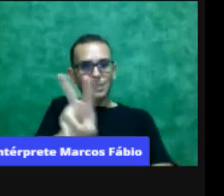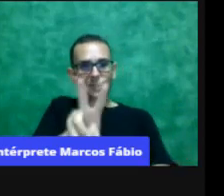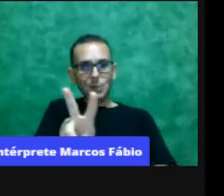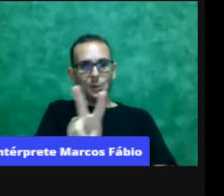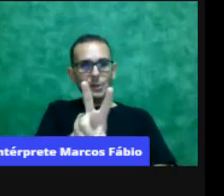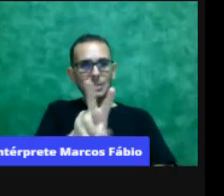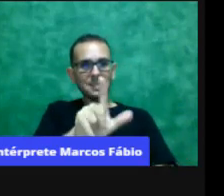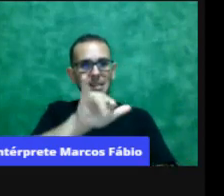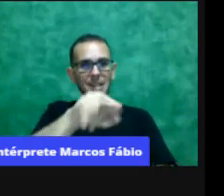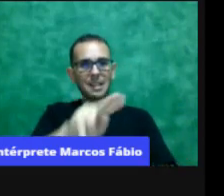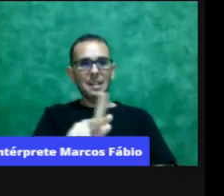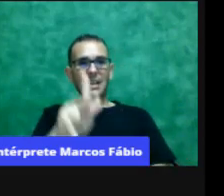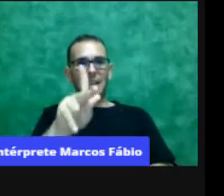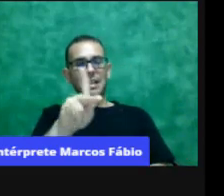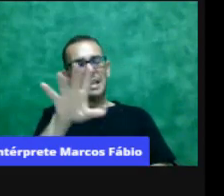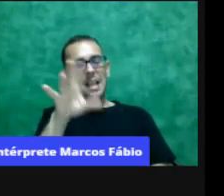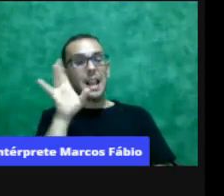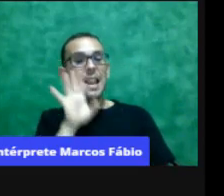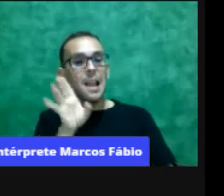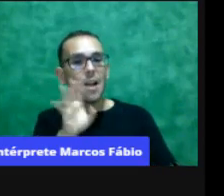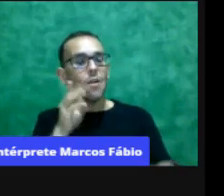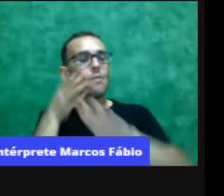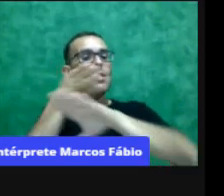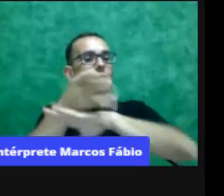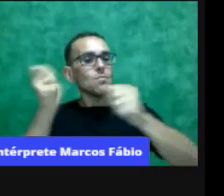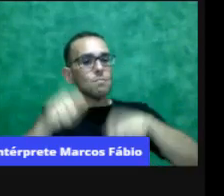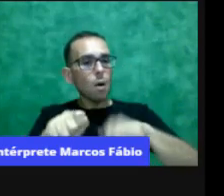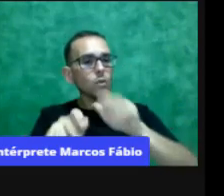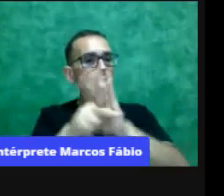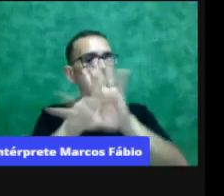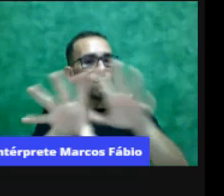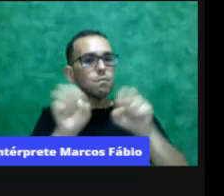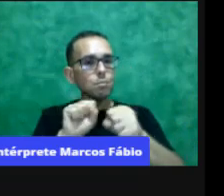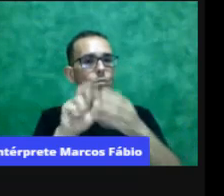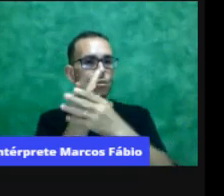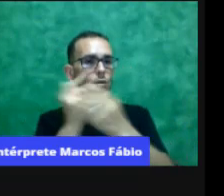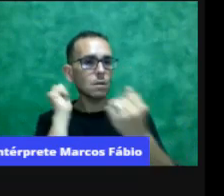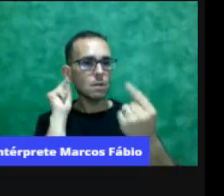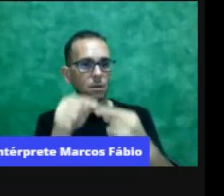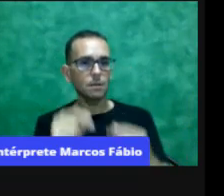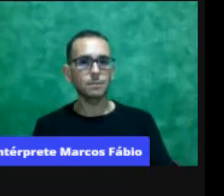muito legais de vocês também estarem se apropriando desses 2 programas.